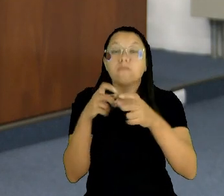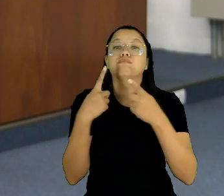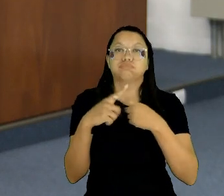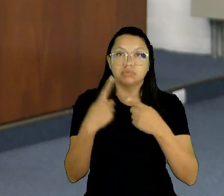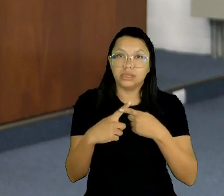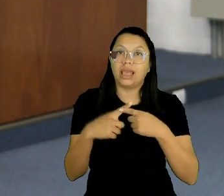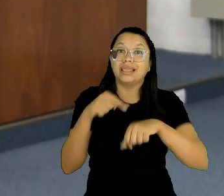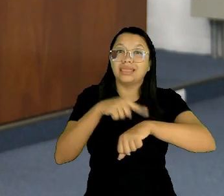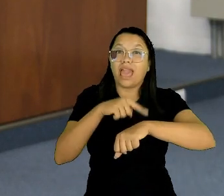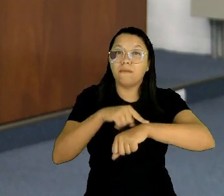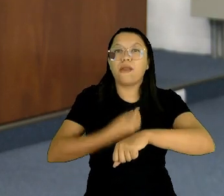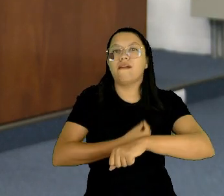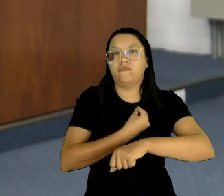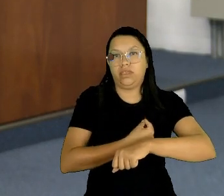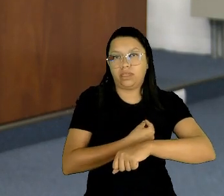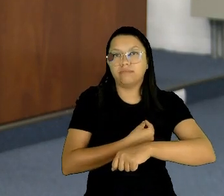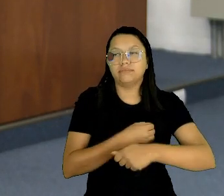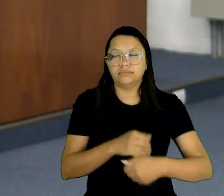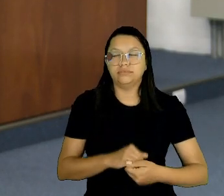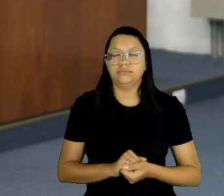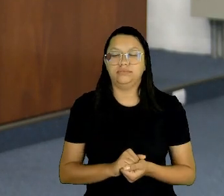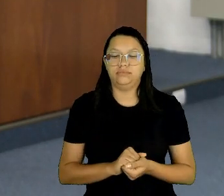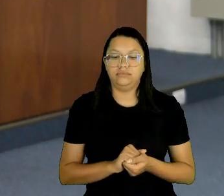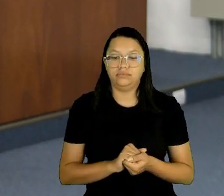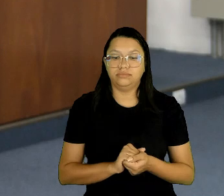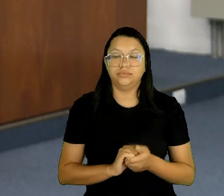porque tempo aqui é vida.